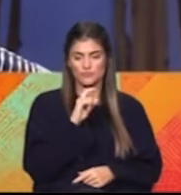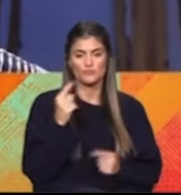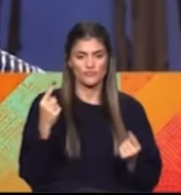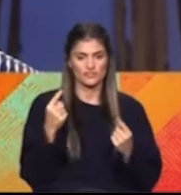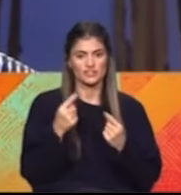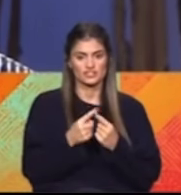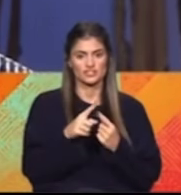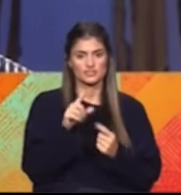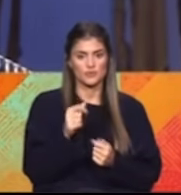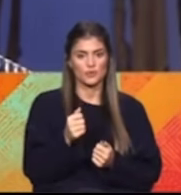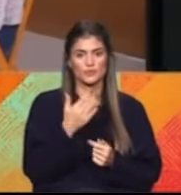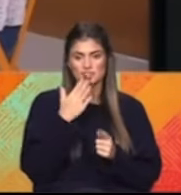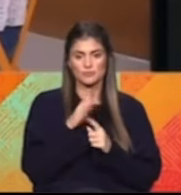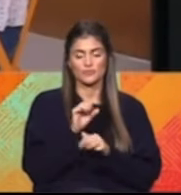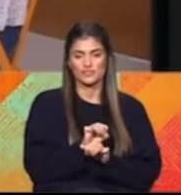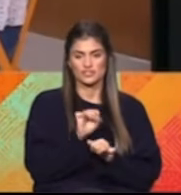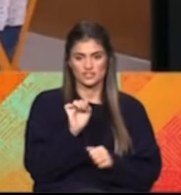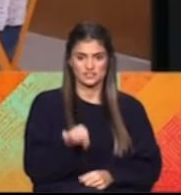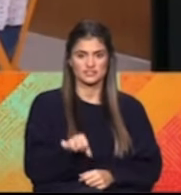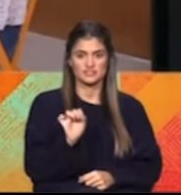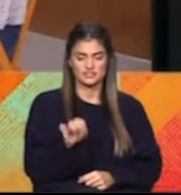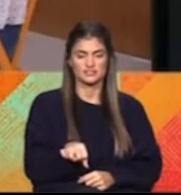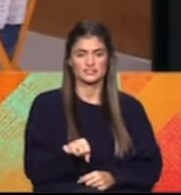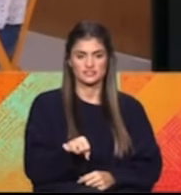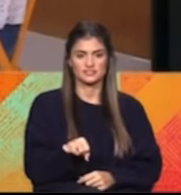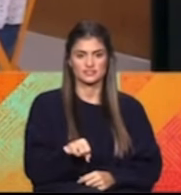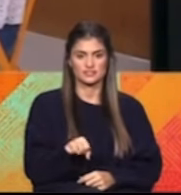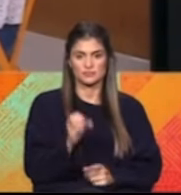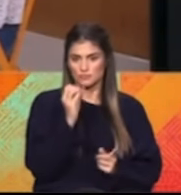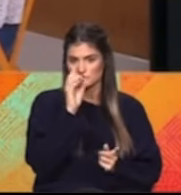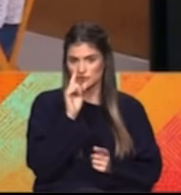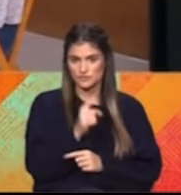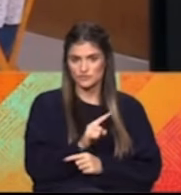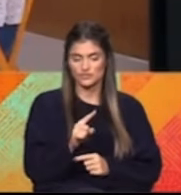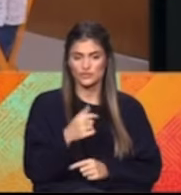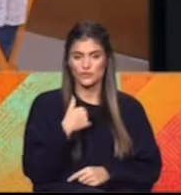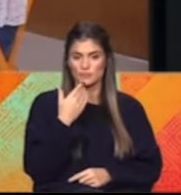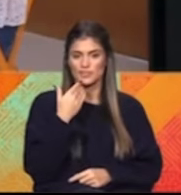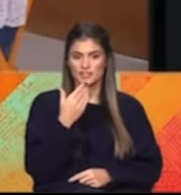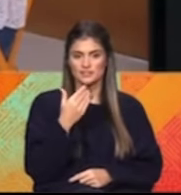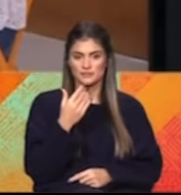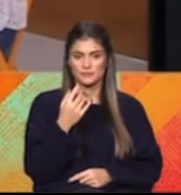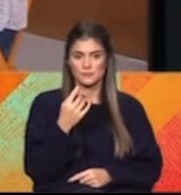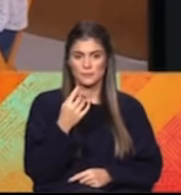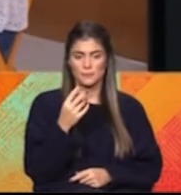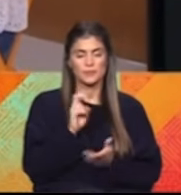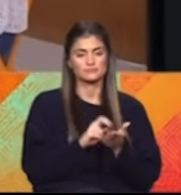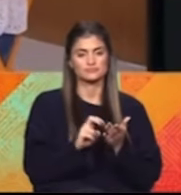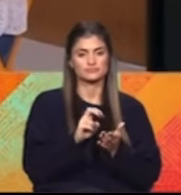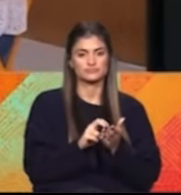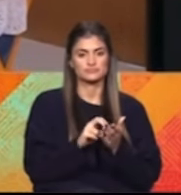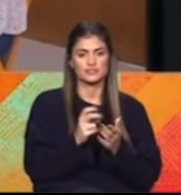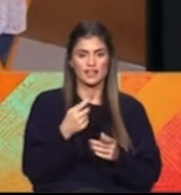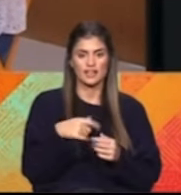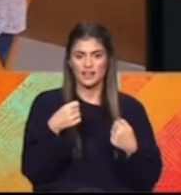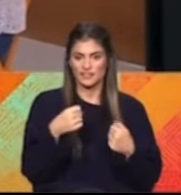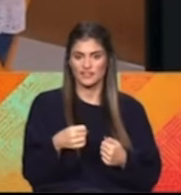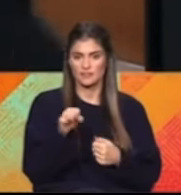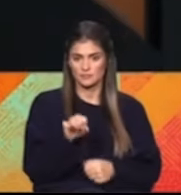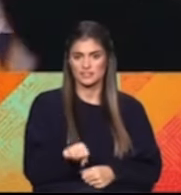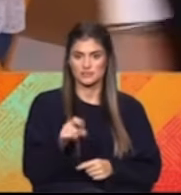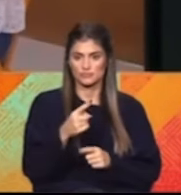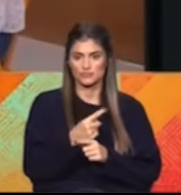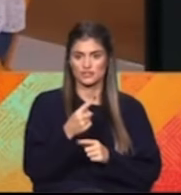também um exemplo para vocês, não é? Sim, muito. Muito bem. Querida professora, vou-lhe pedir para que se desloque até à cadeira que lhe está reservada,